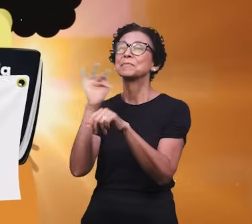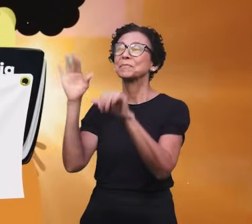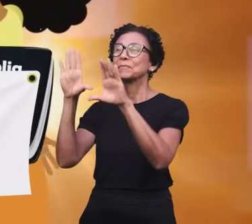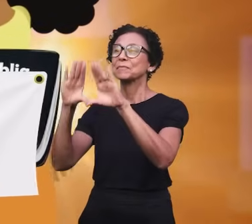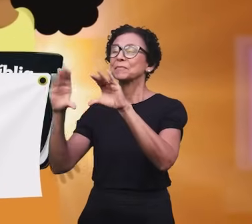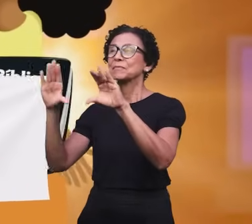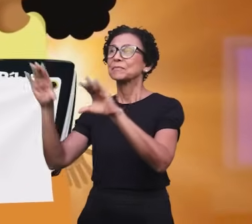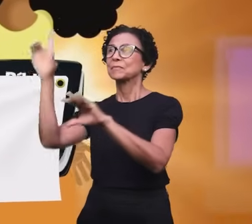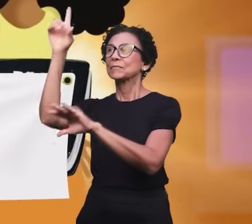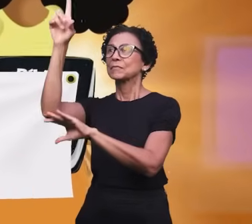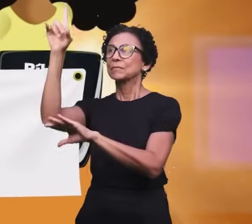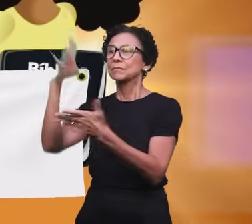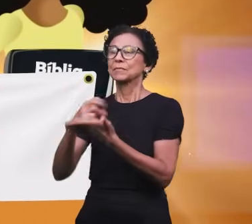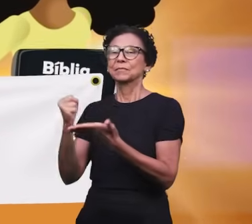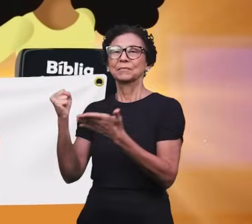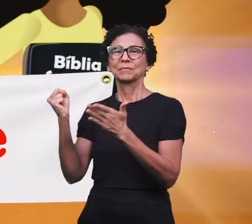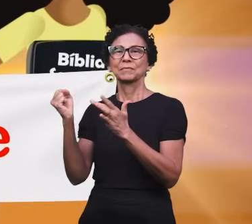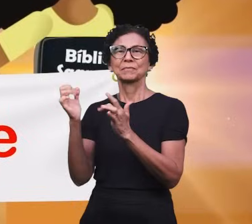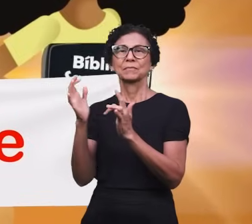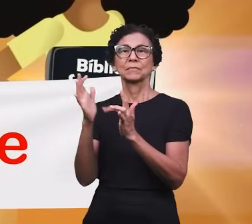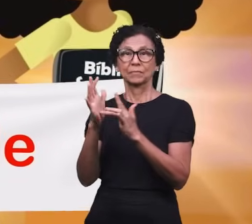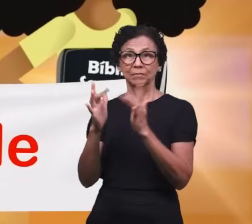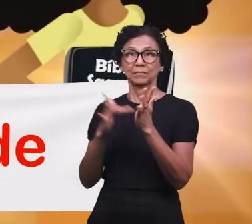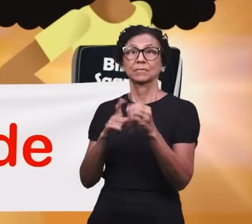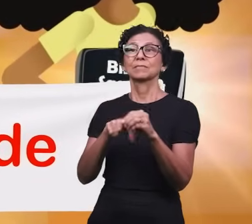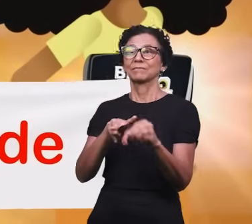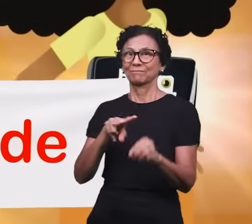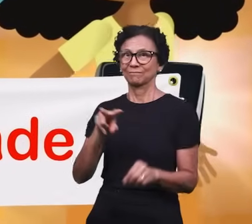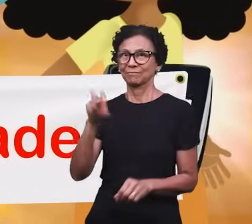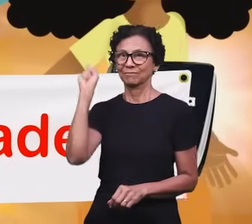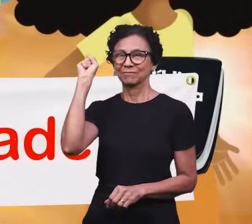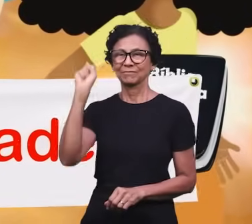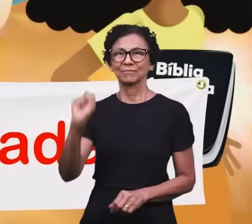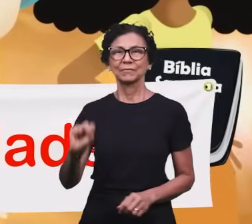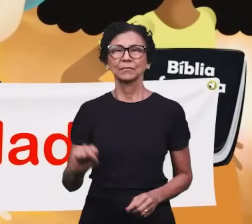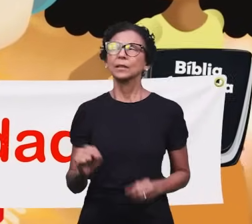o Jesus em mim buscar.